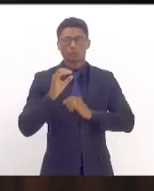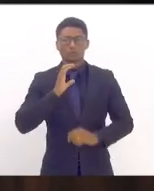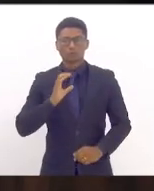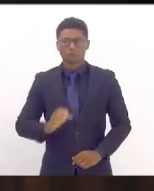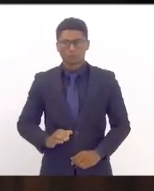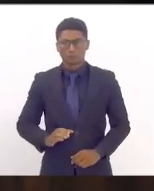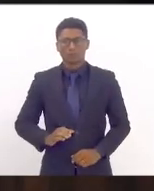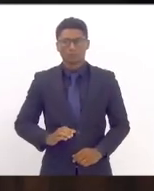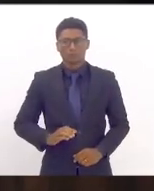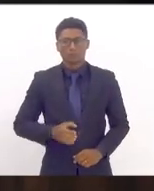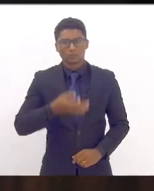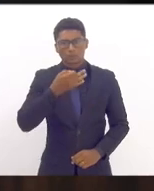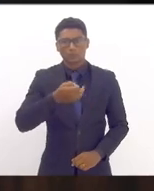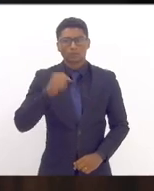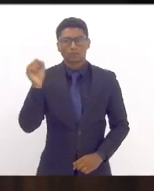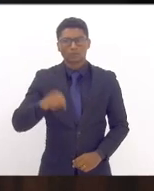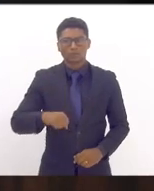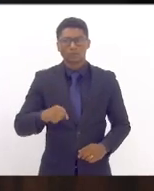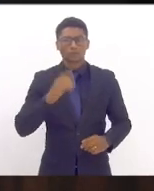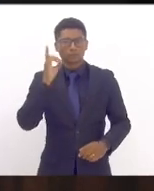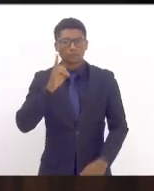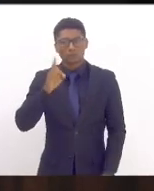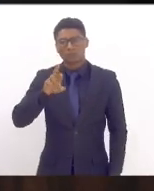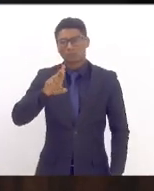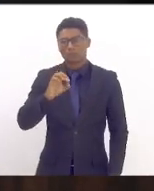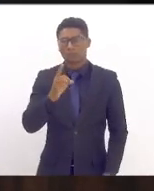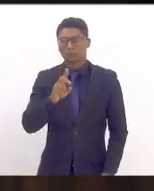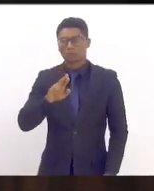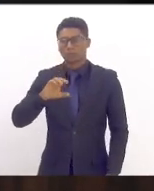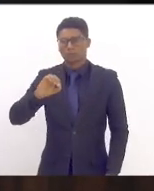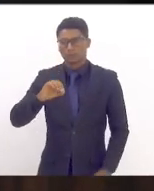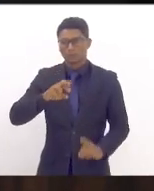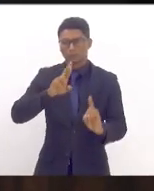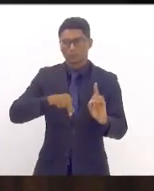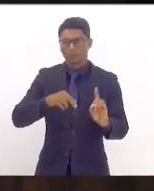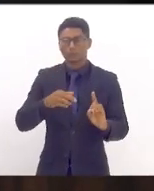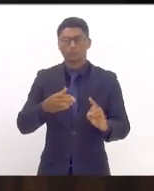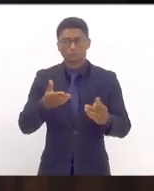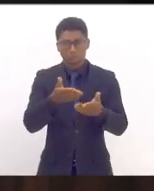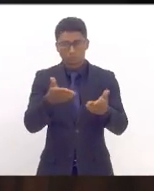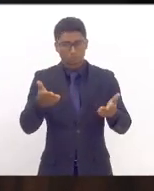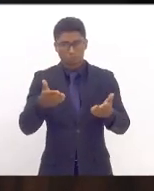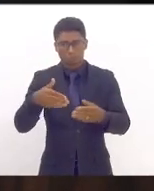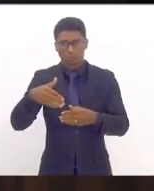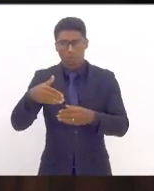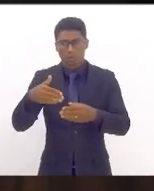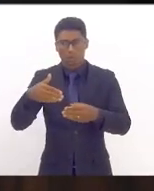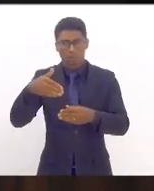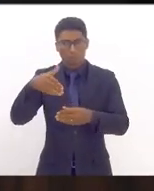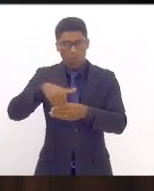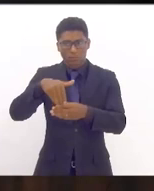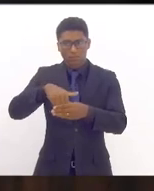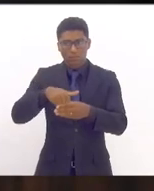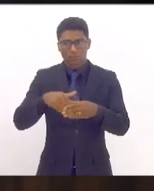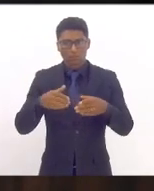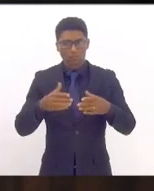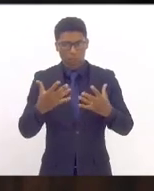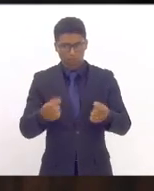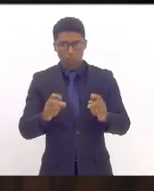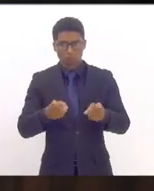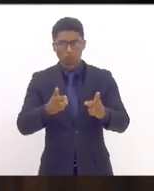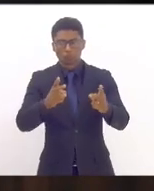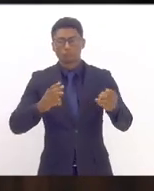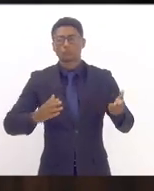e proporções externo favorável lá do Rodrigo Amorim em discussão em votação seus que aprovam permaneça Como estão